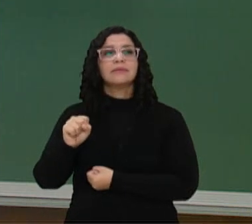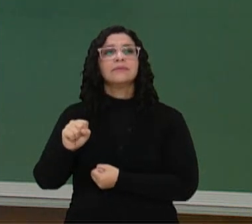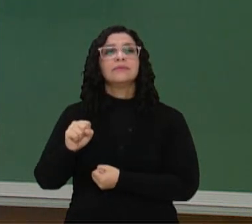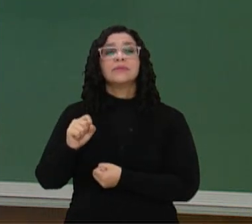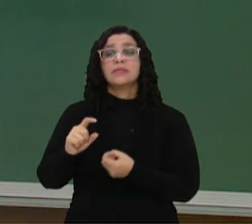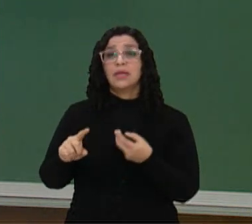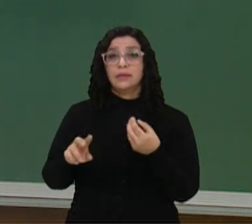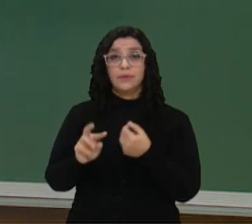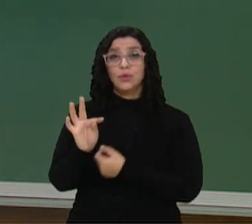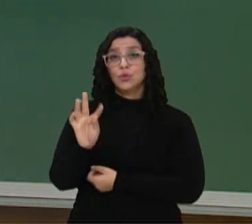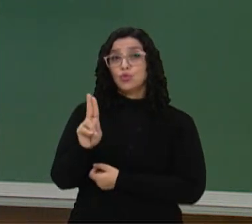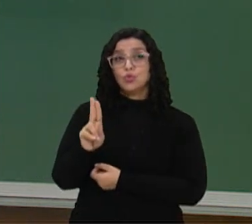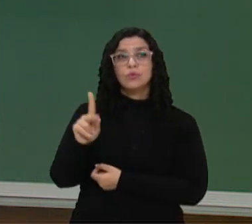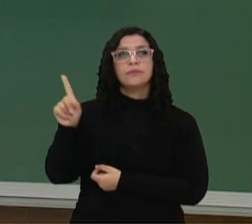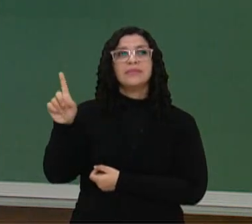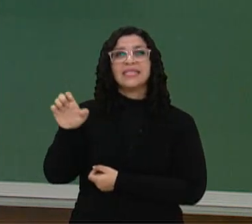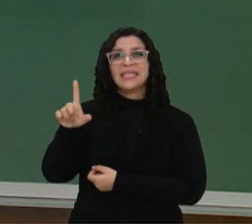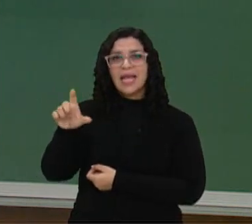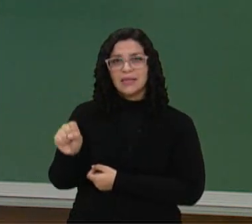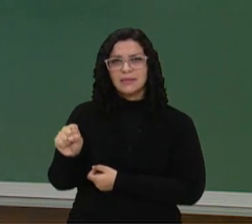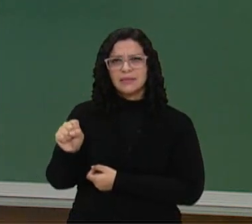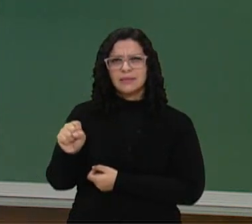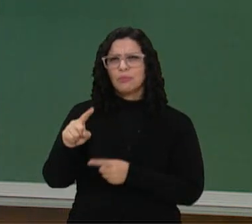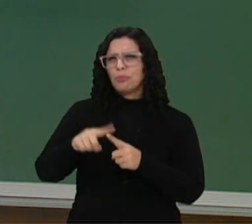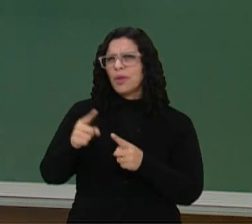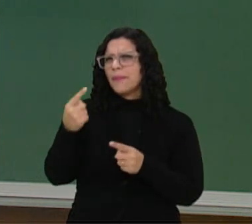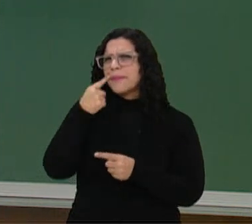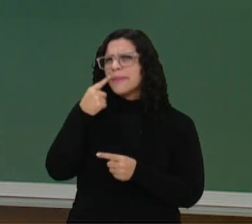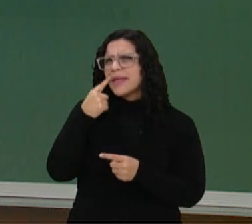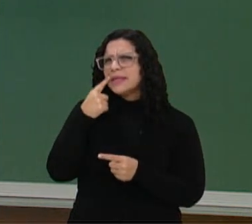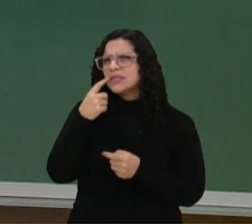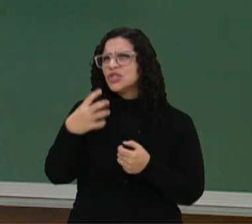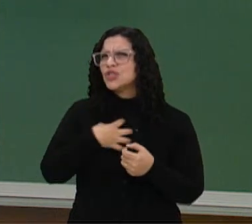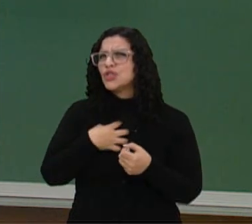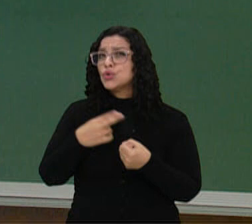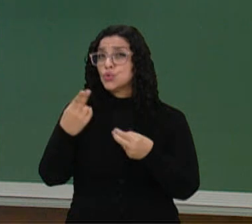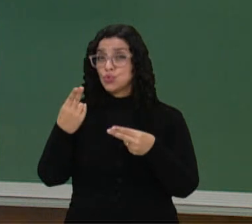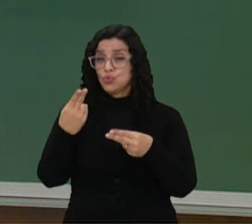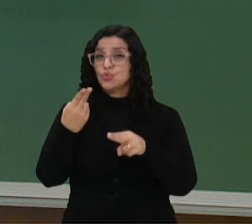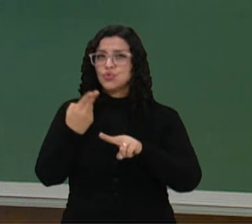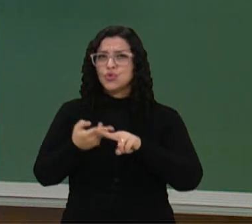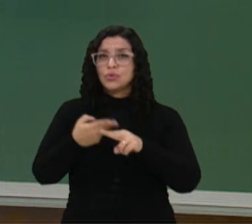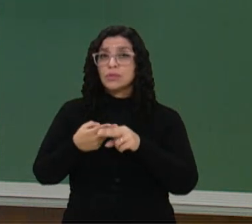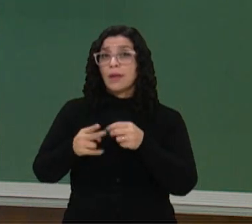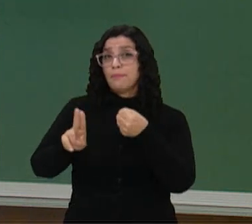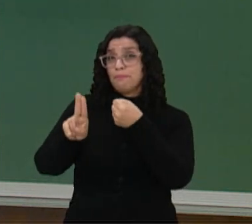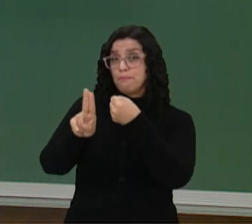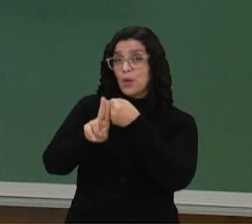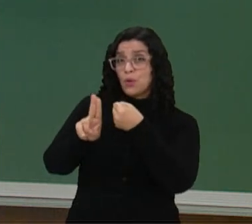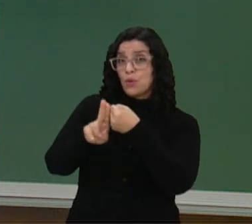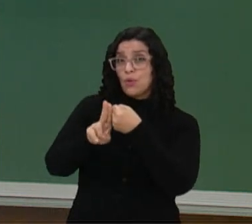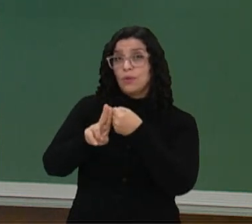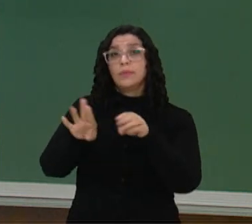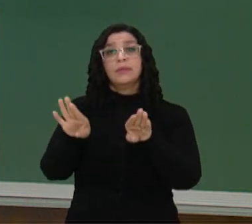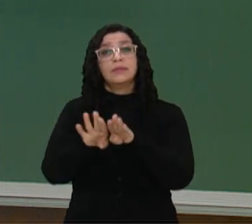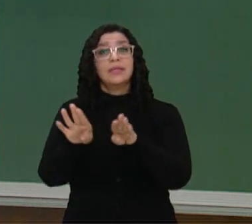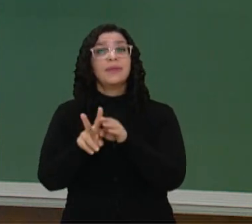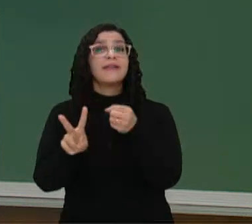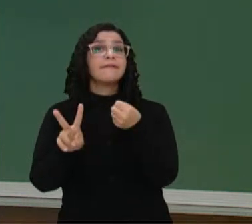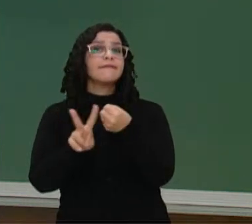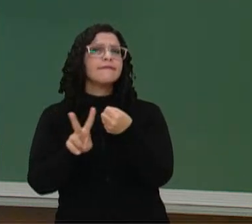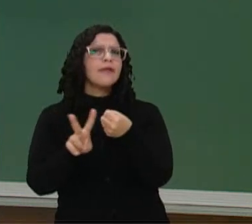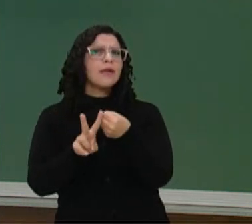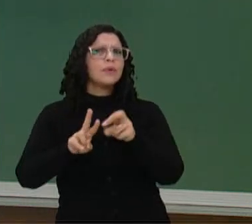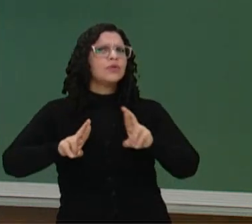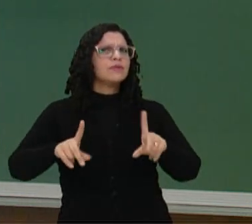o és novamente. Pense sobre essa conjugação, sobre a utilização dos pronomes também, sobre essa flexão